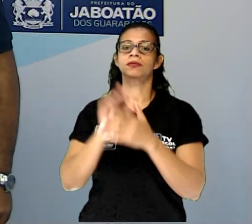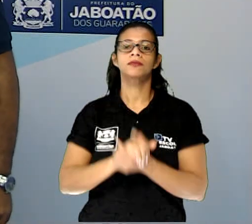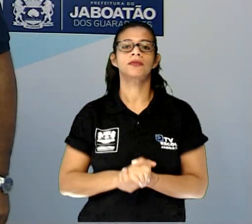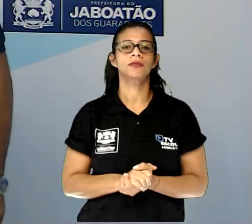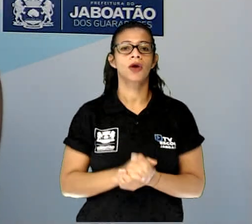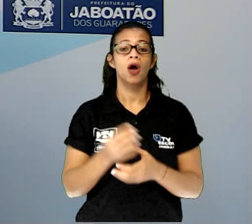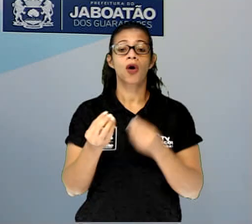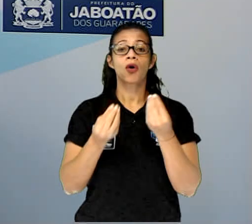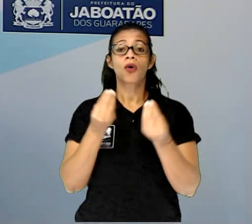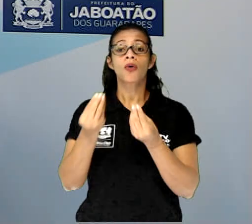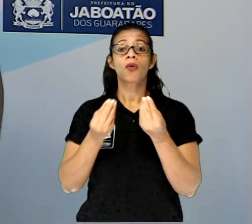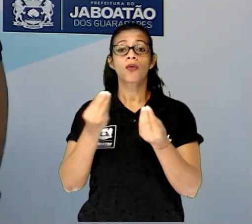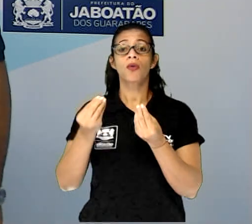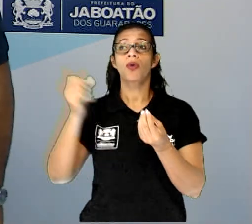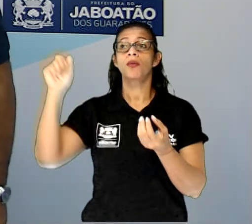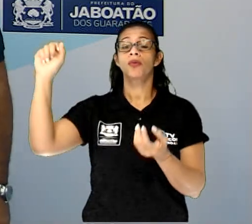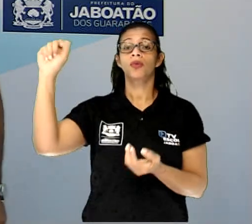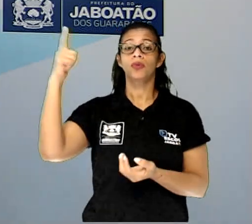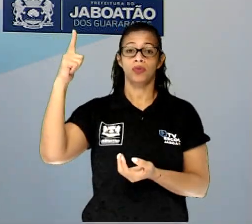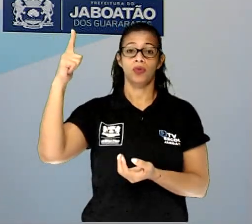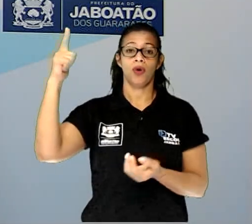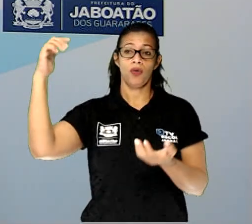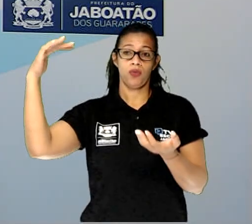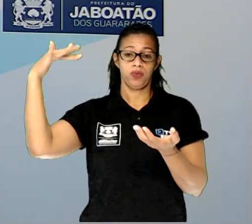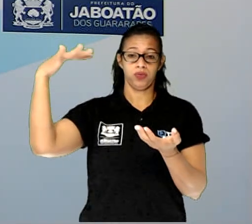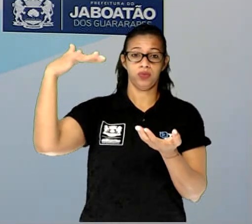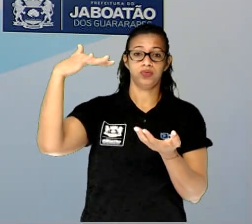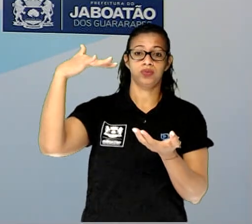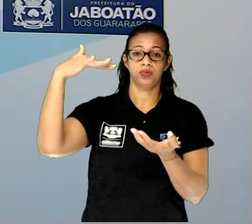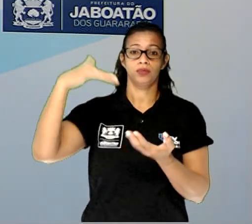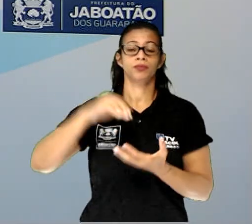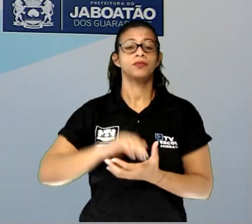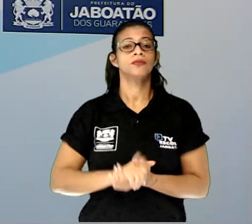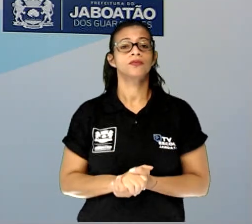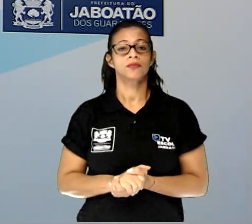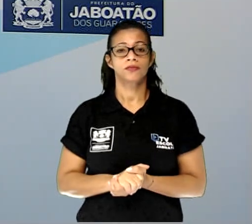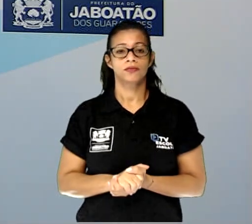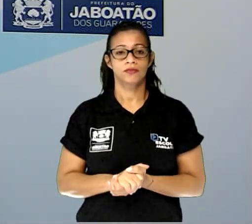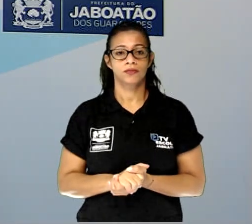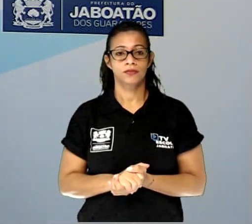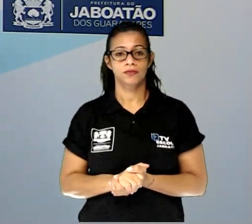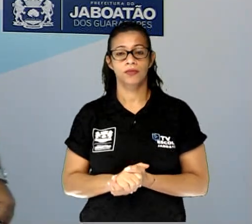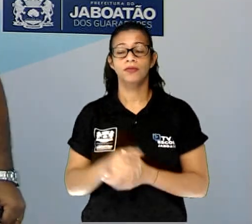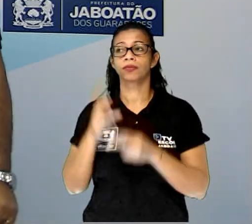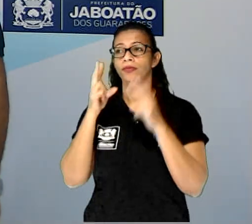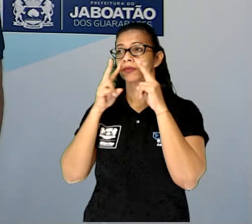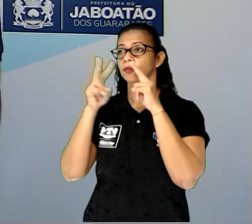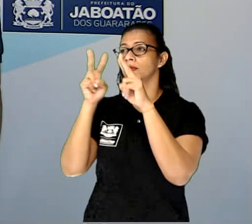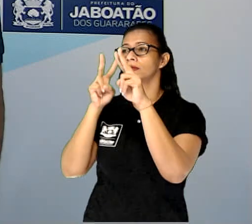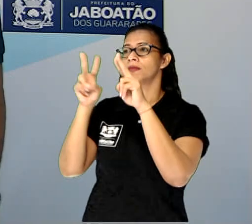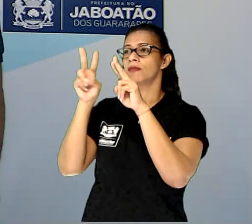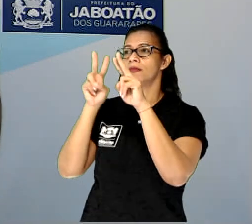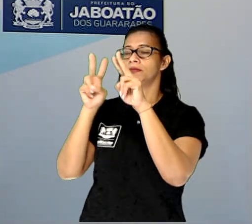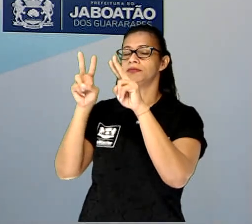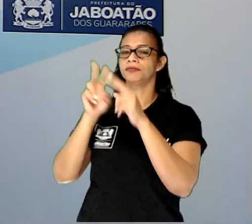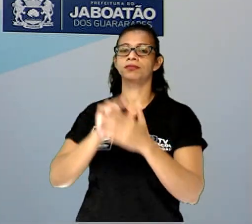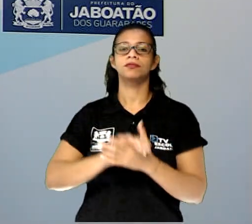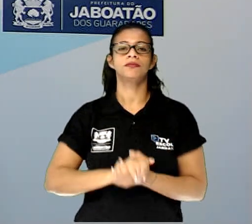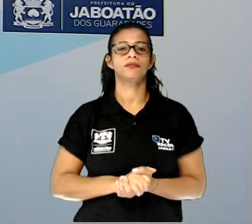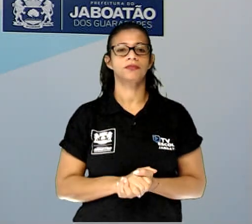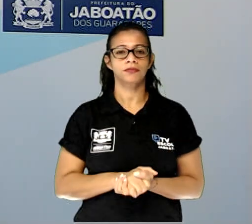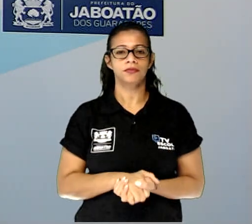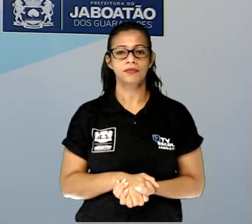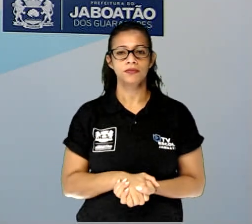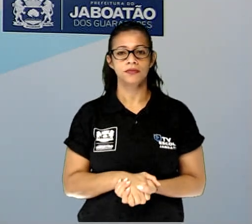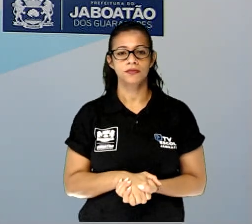raio solar. Nessa área daqui ele chega quase que em pé, formando um ângulo de 90 graus. A gente vai ter uma imagem aí, né, de